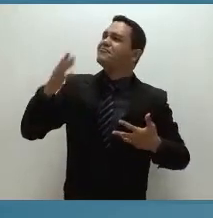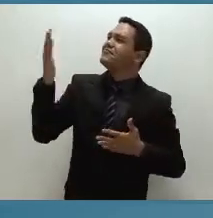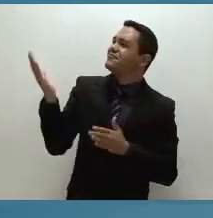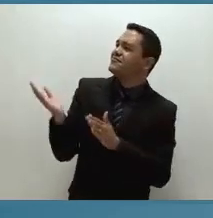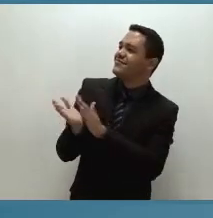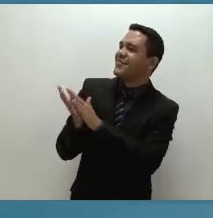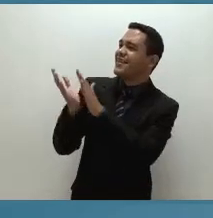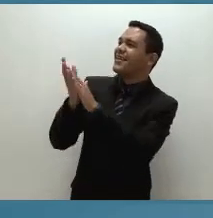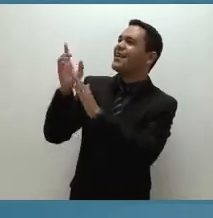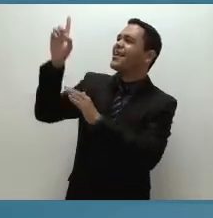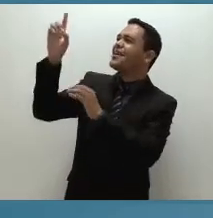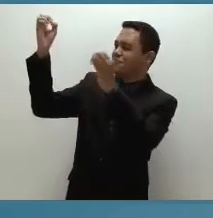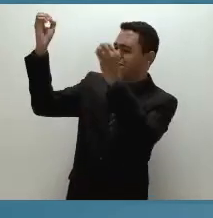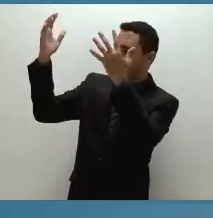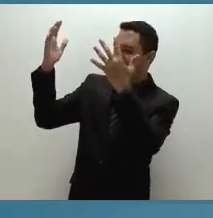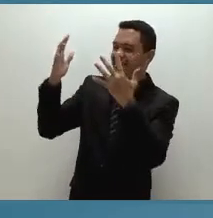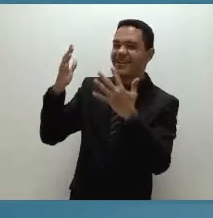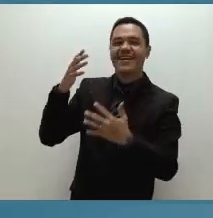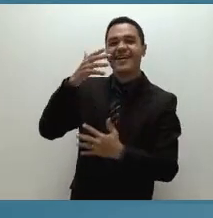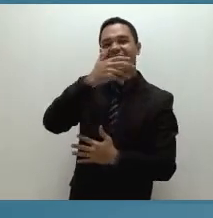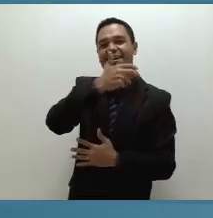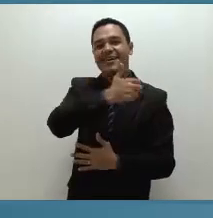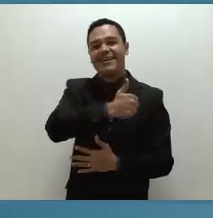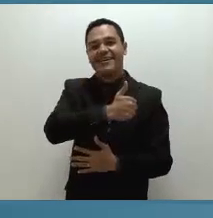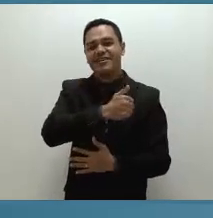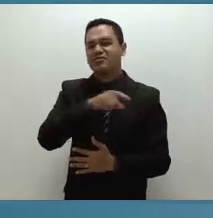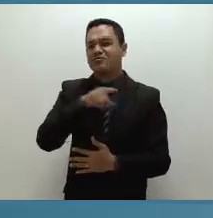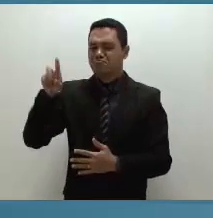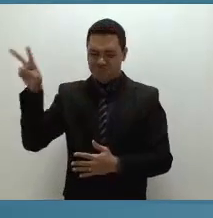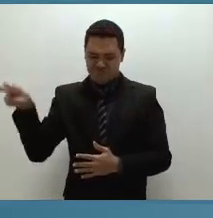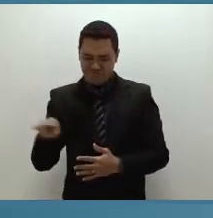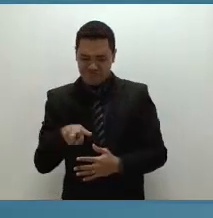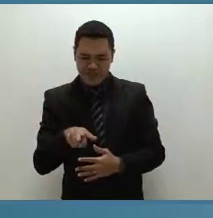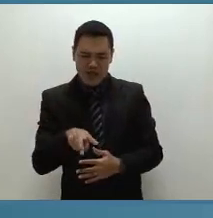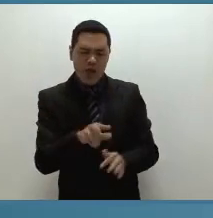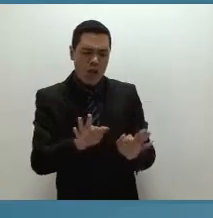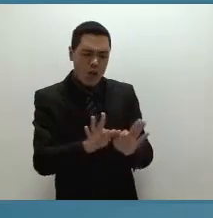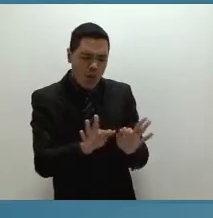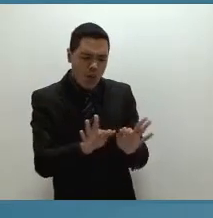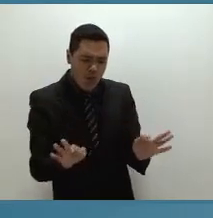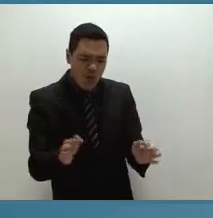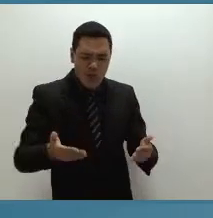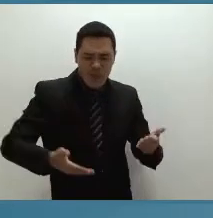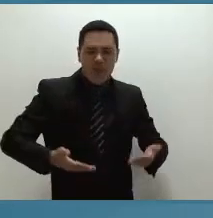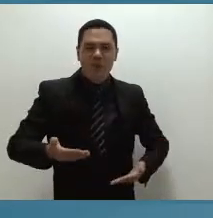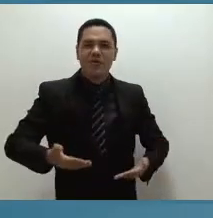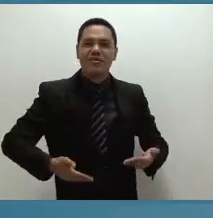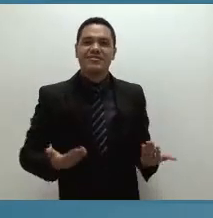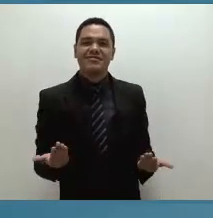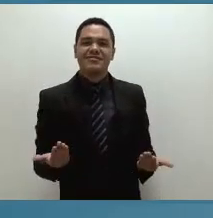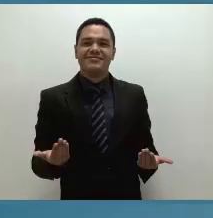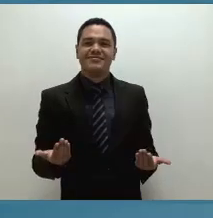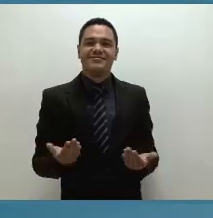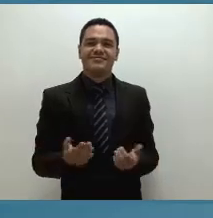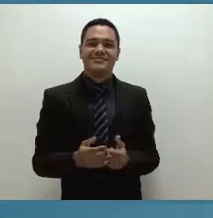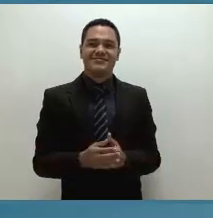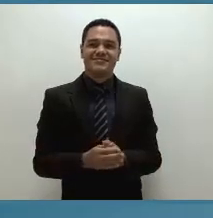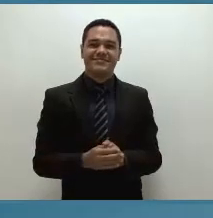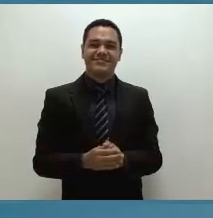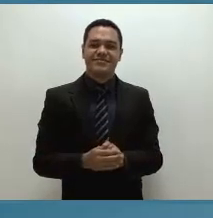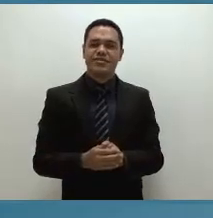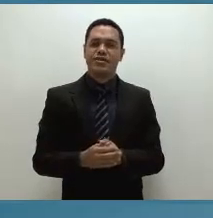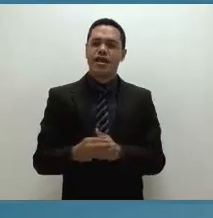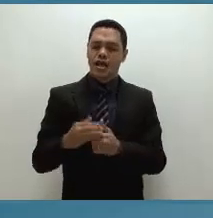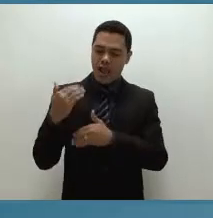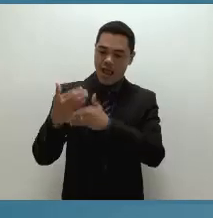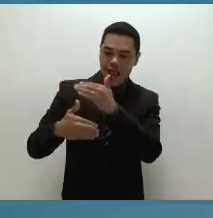meu Salvador, pois atentou para a humildade da sua serva. De agora em diante, todas as gerações